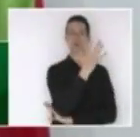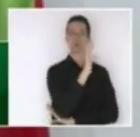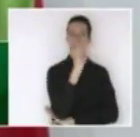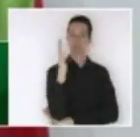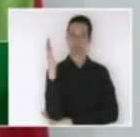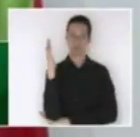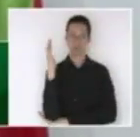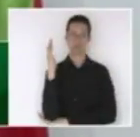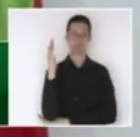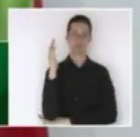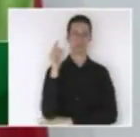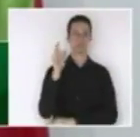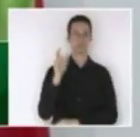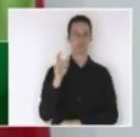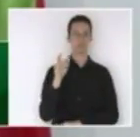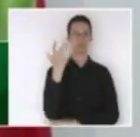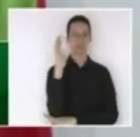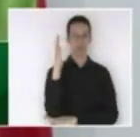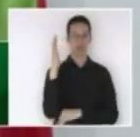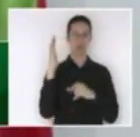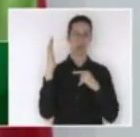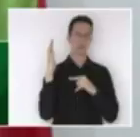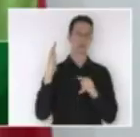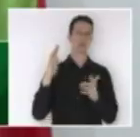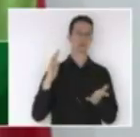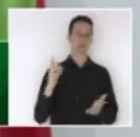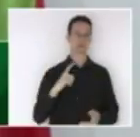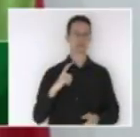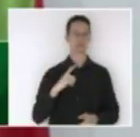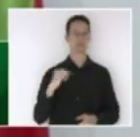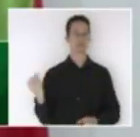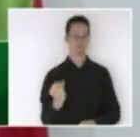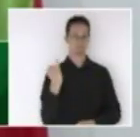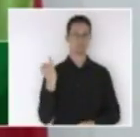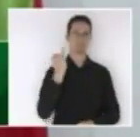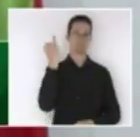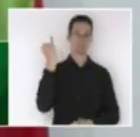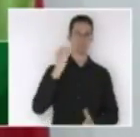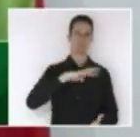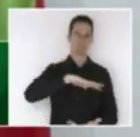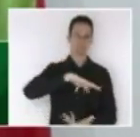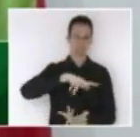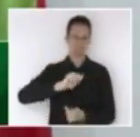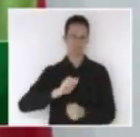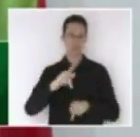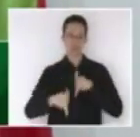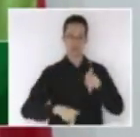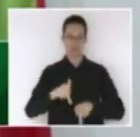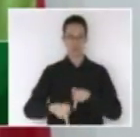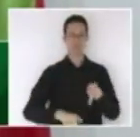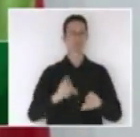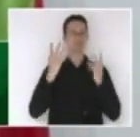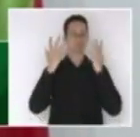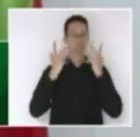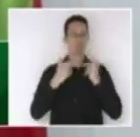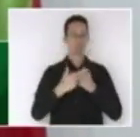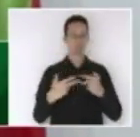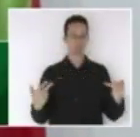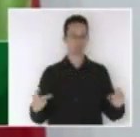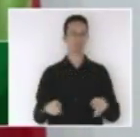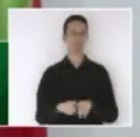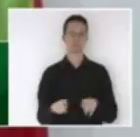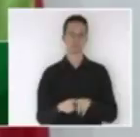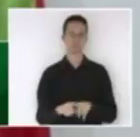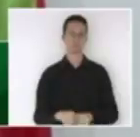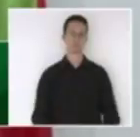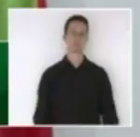pelo que ela significa, né, para o planeta, para o mundo, para as pessoas, para os animais. E quero também aqui